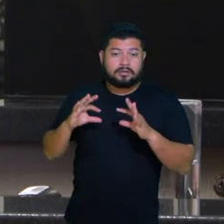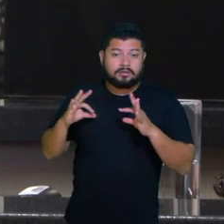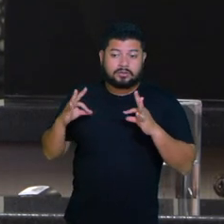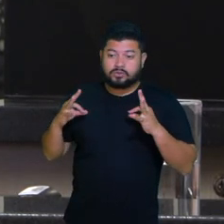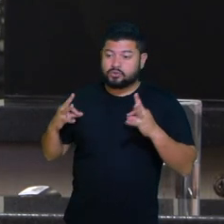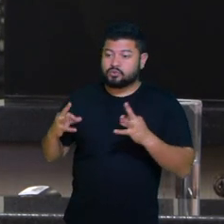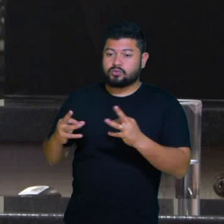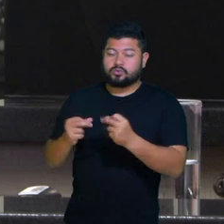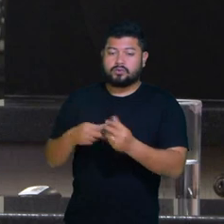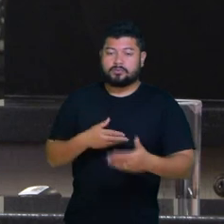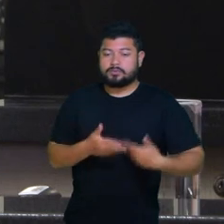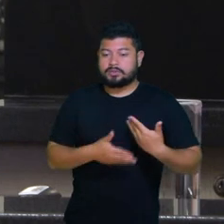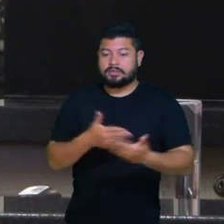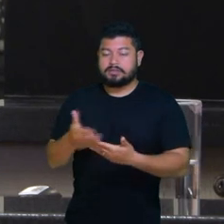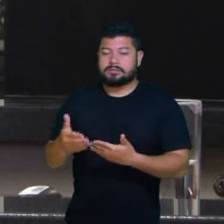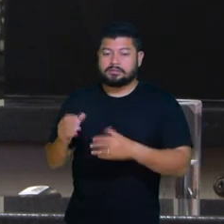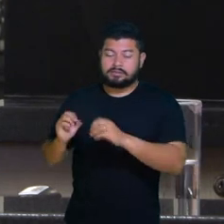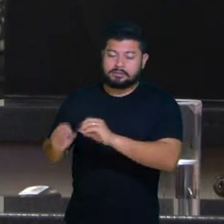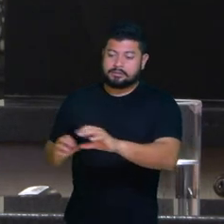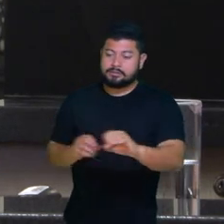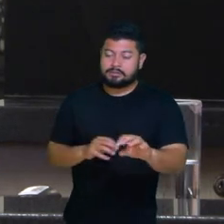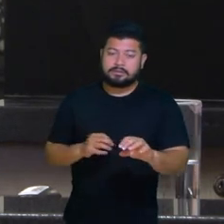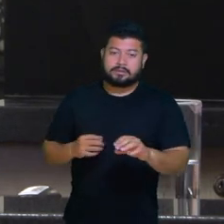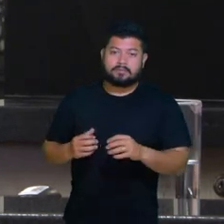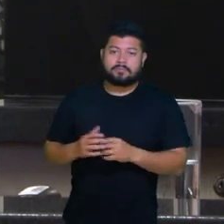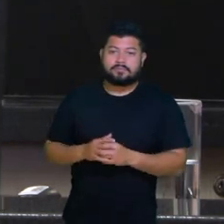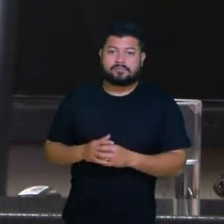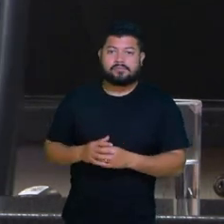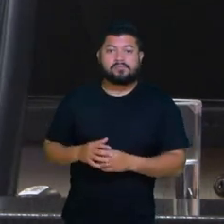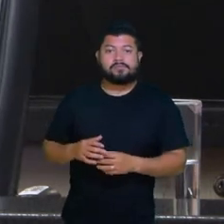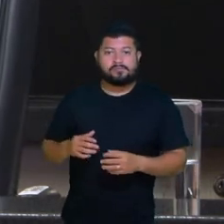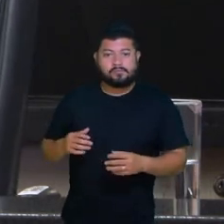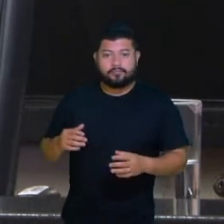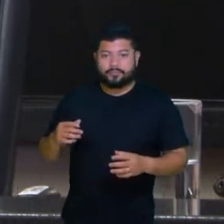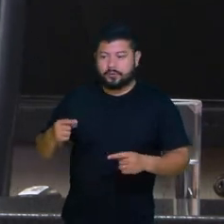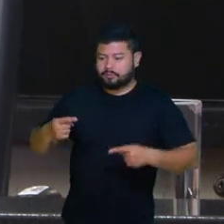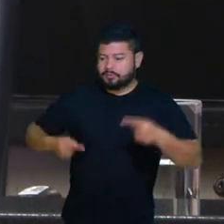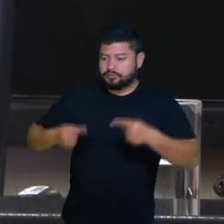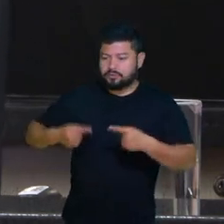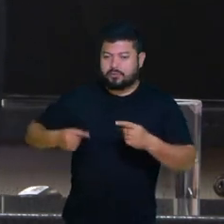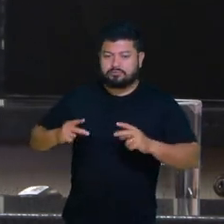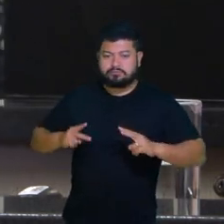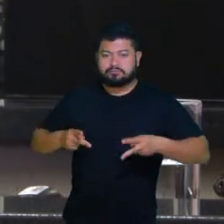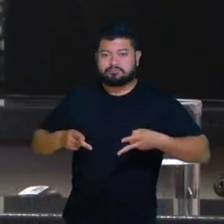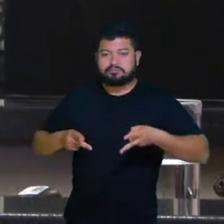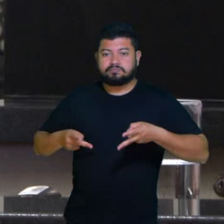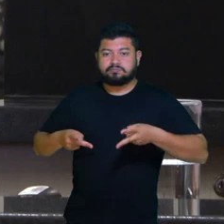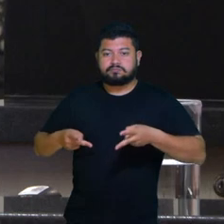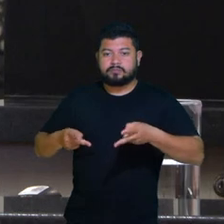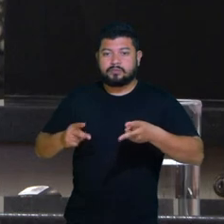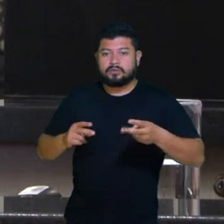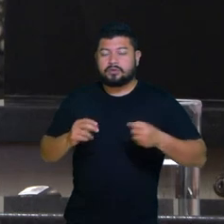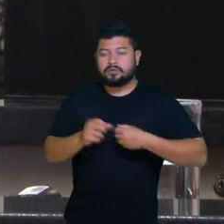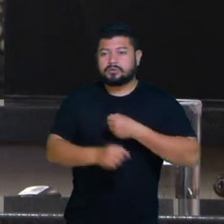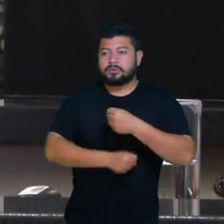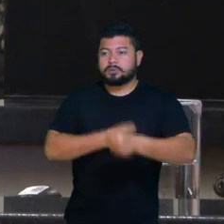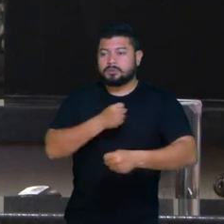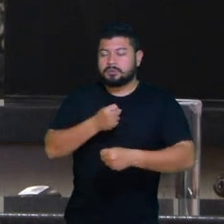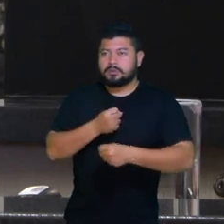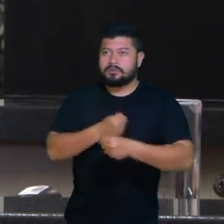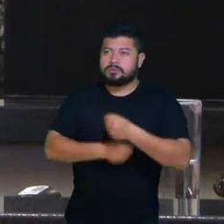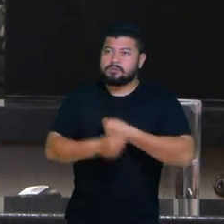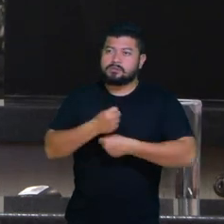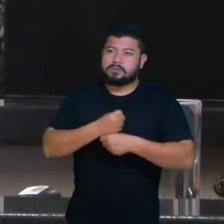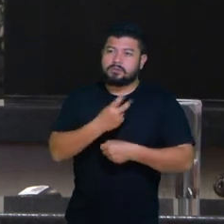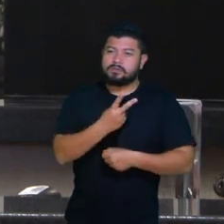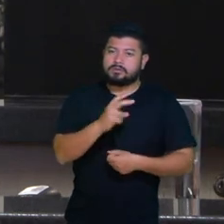processo de ensino tá esse debate avançou né e em 2000 né em 13